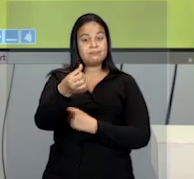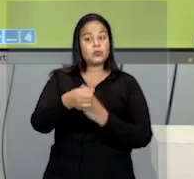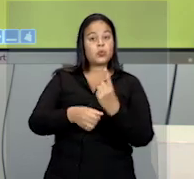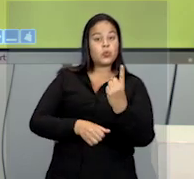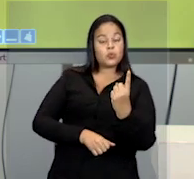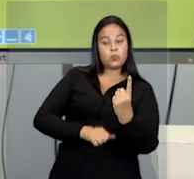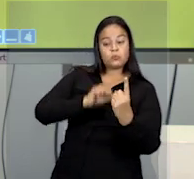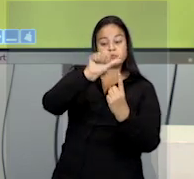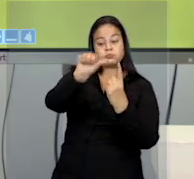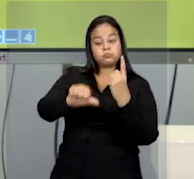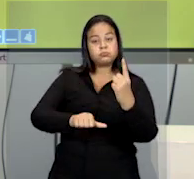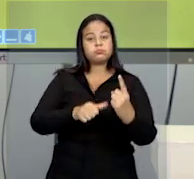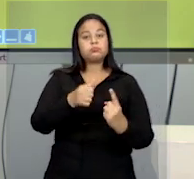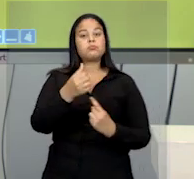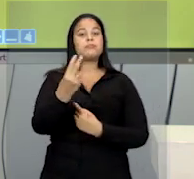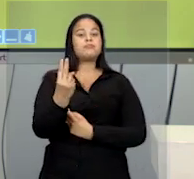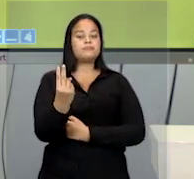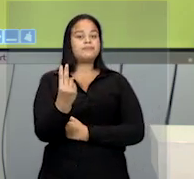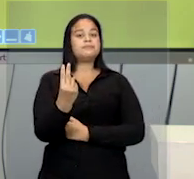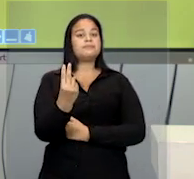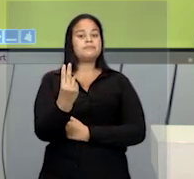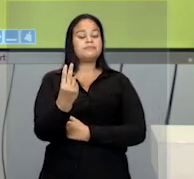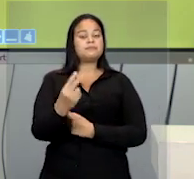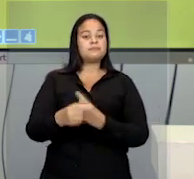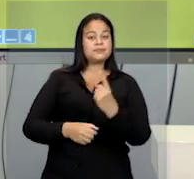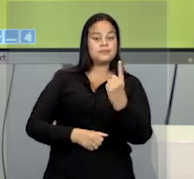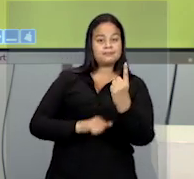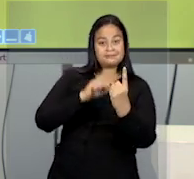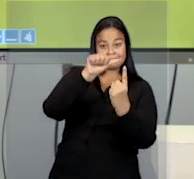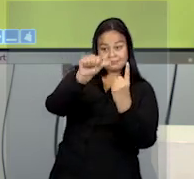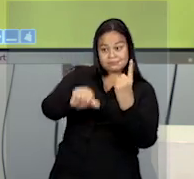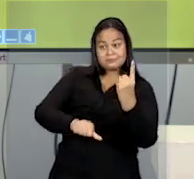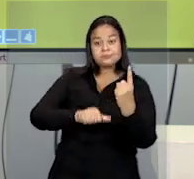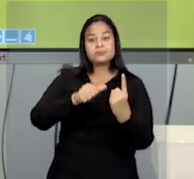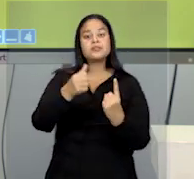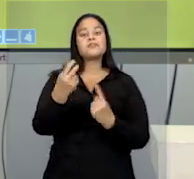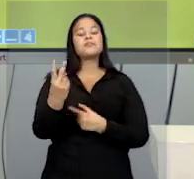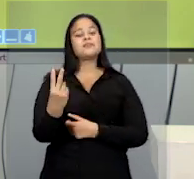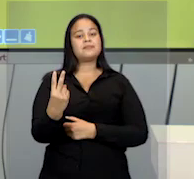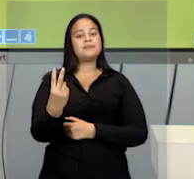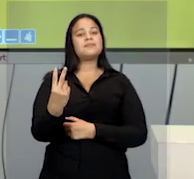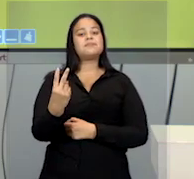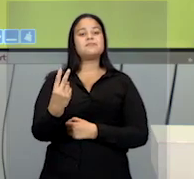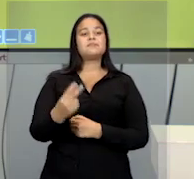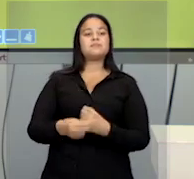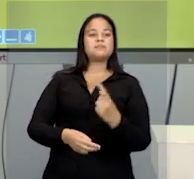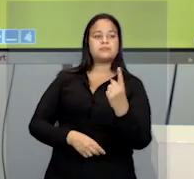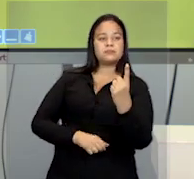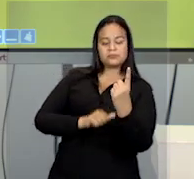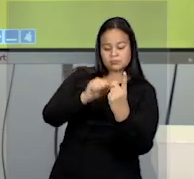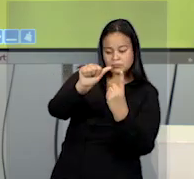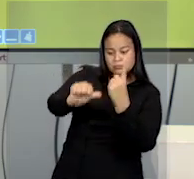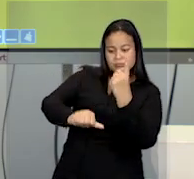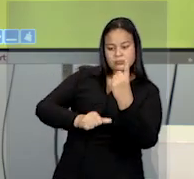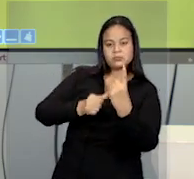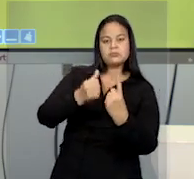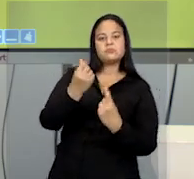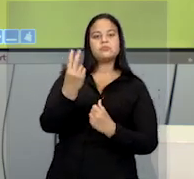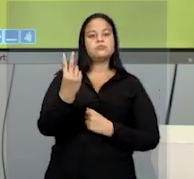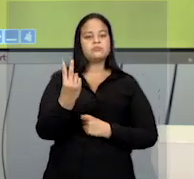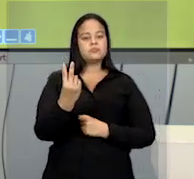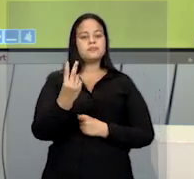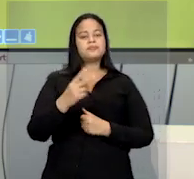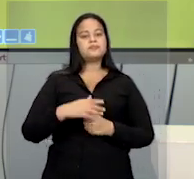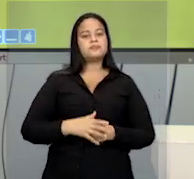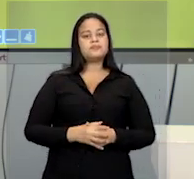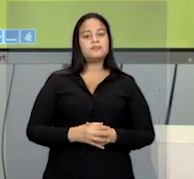virar 2. Aqui era 1, vai virar 2. Aqui era 1, vai virar 2.